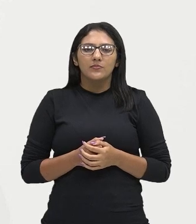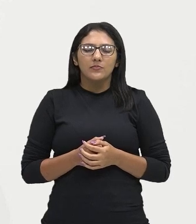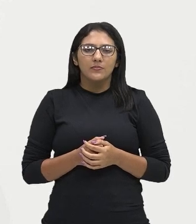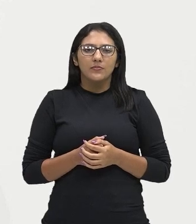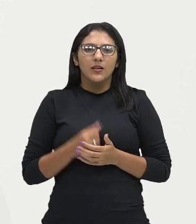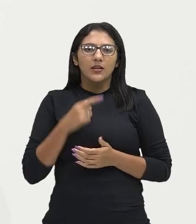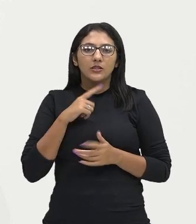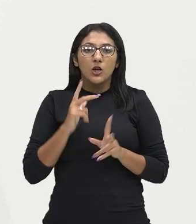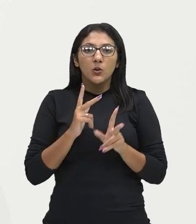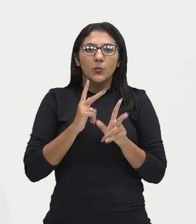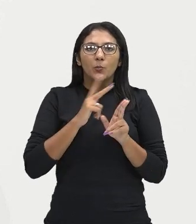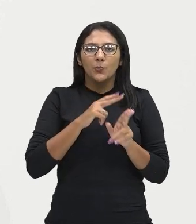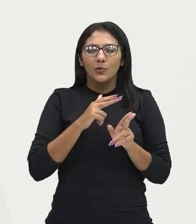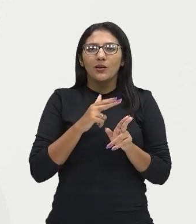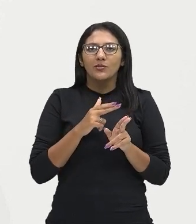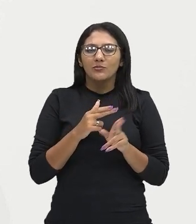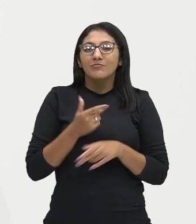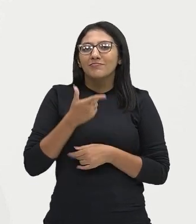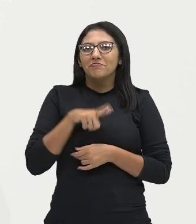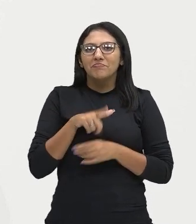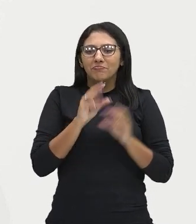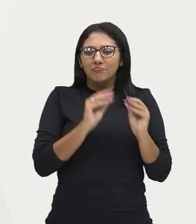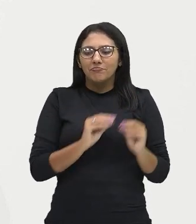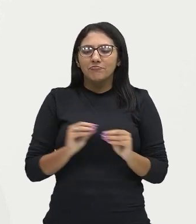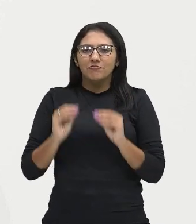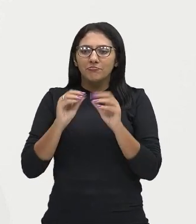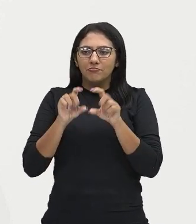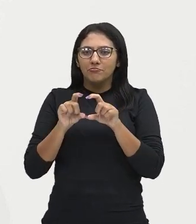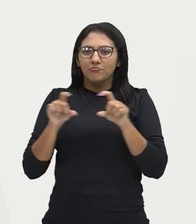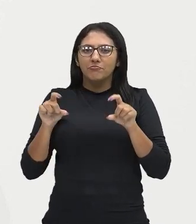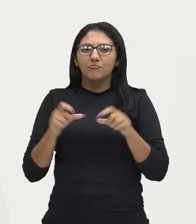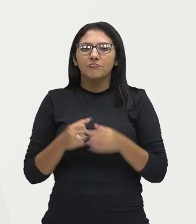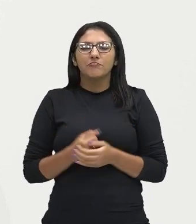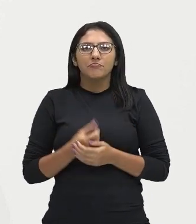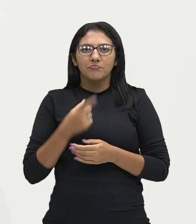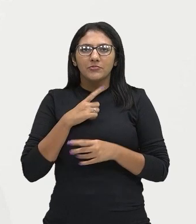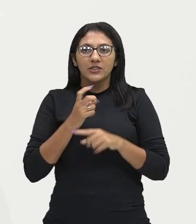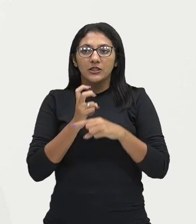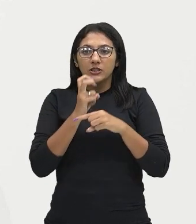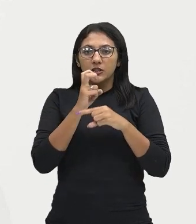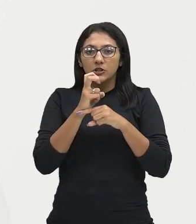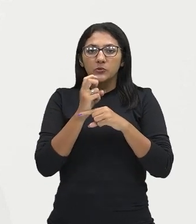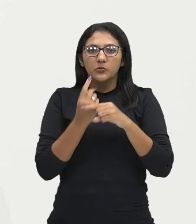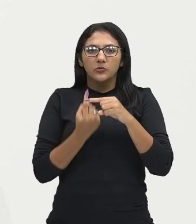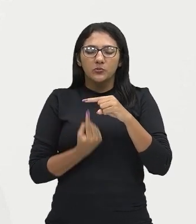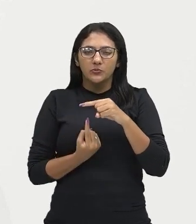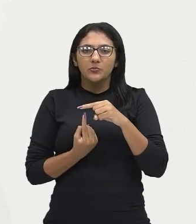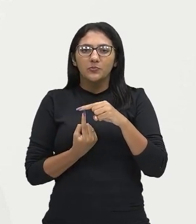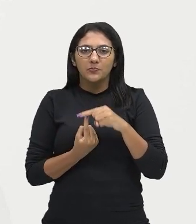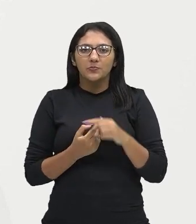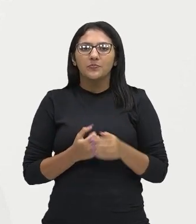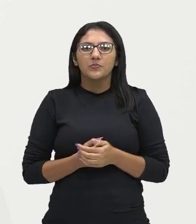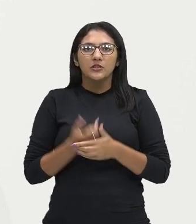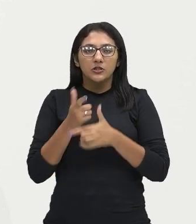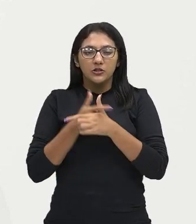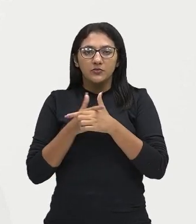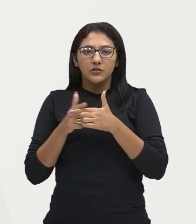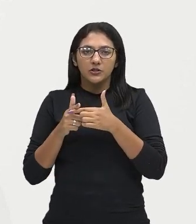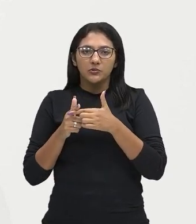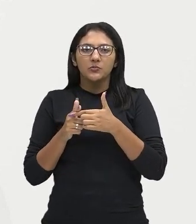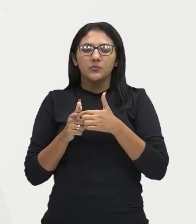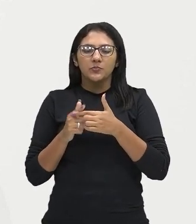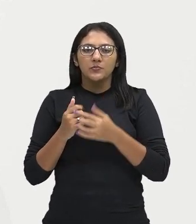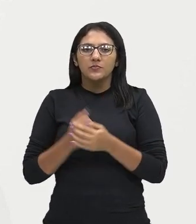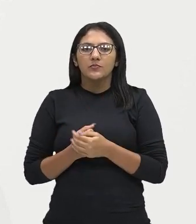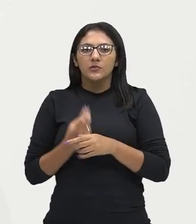é exatamente o que o professor vai reescrever aqui, ó. Nós temos 5 sobre 1